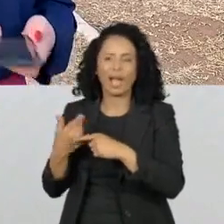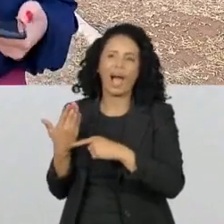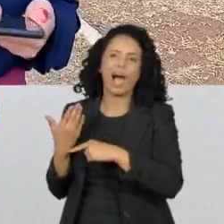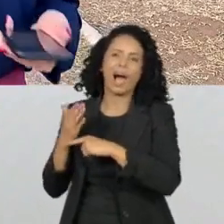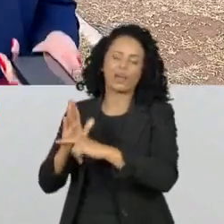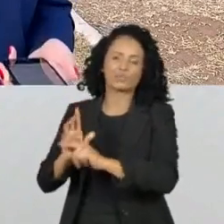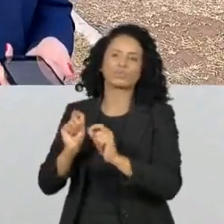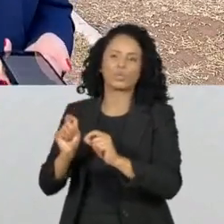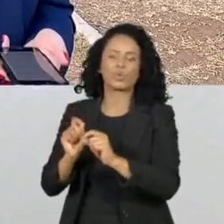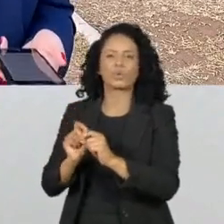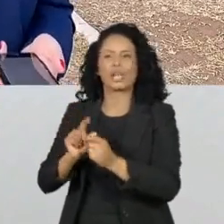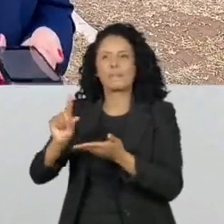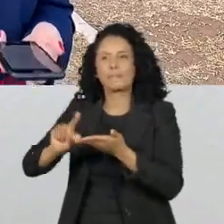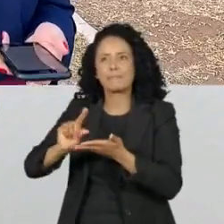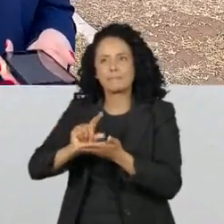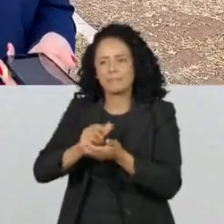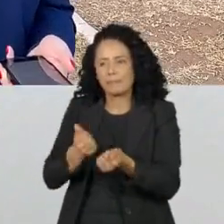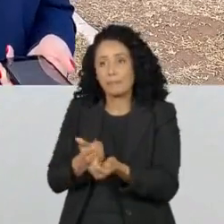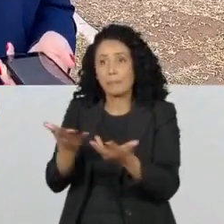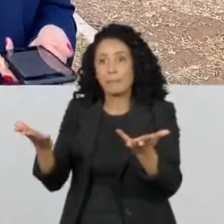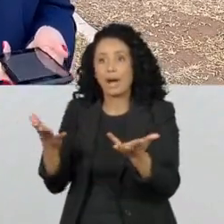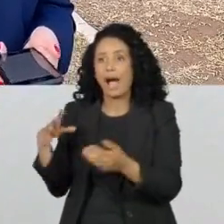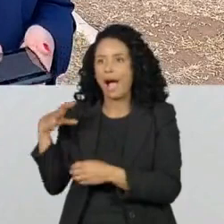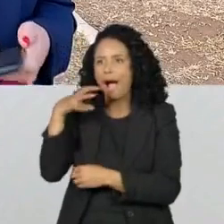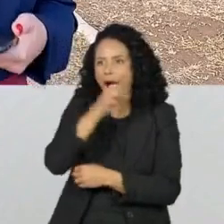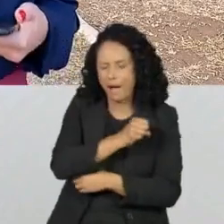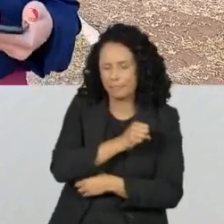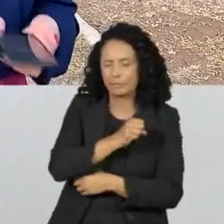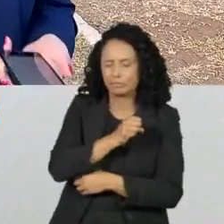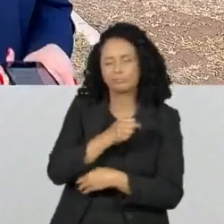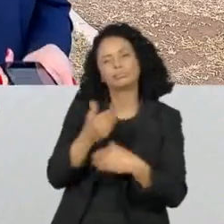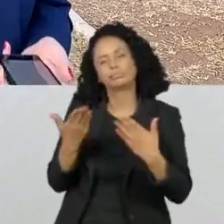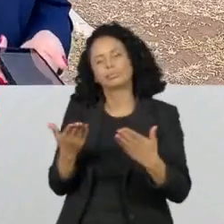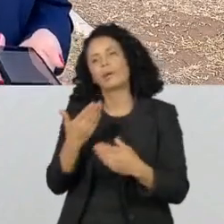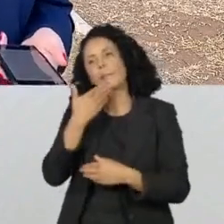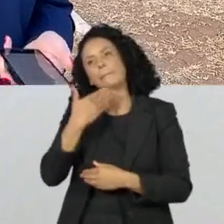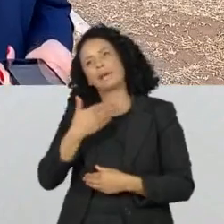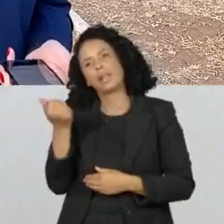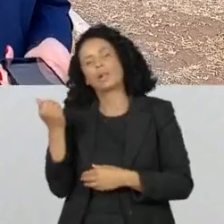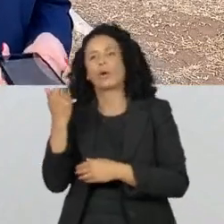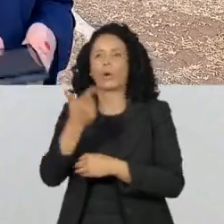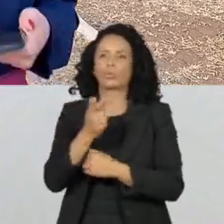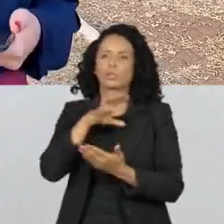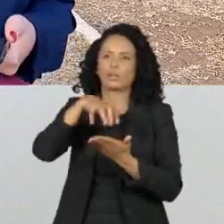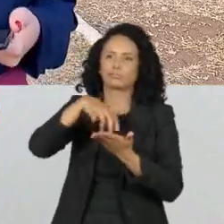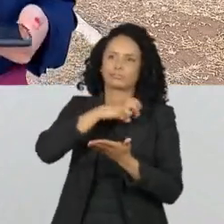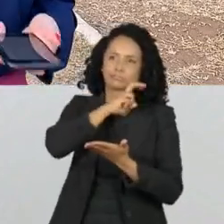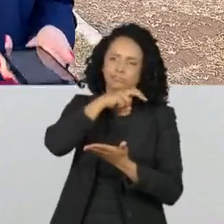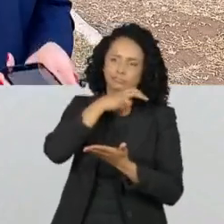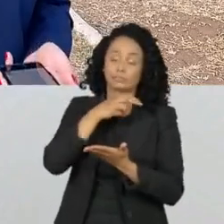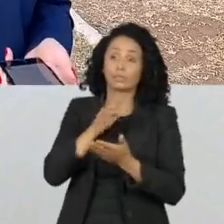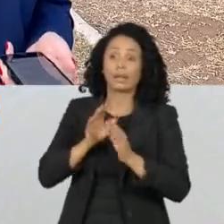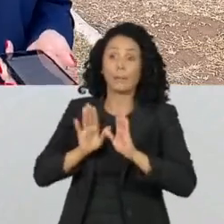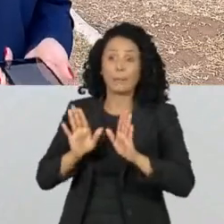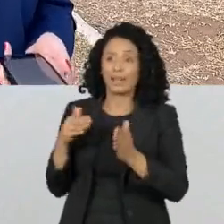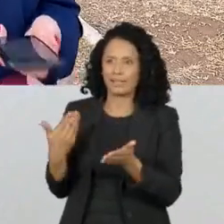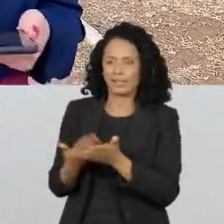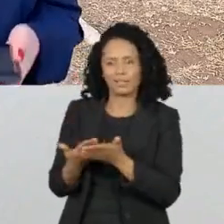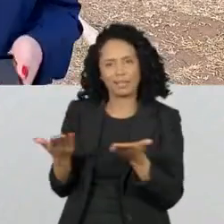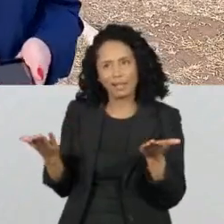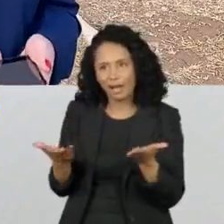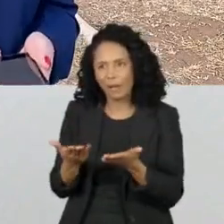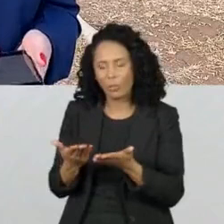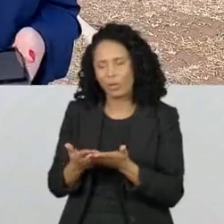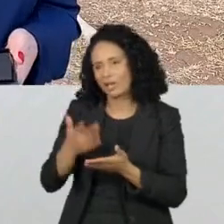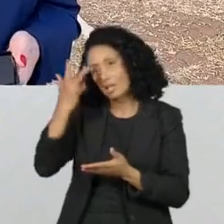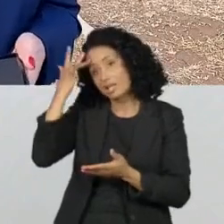mais velocidade na entrega dessas doses, então elas vão ser disponibilizadas mais rápido. Mas ainda não há previsão de